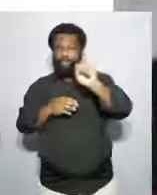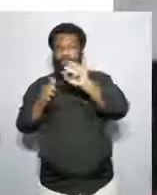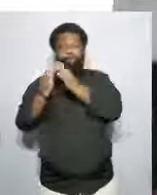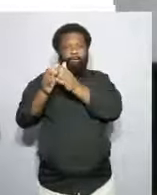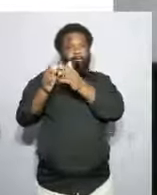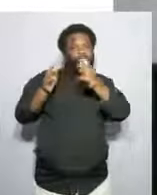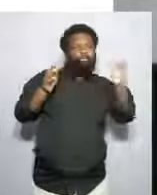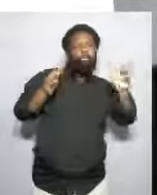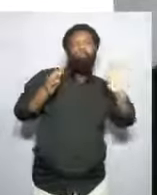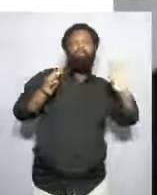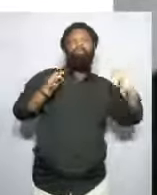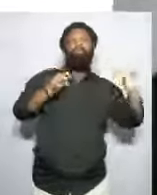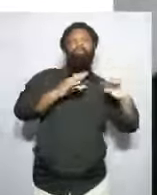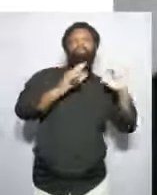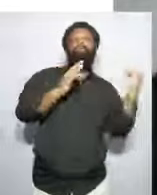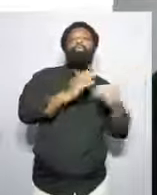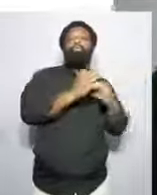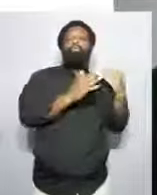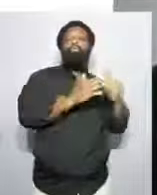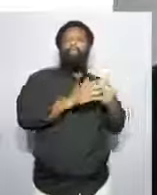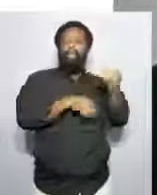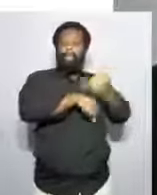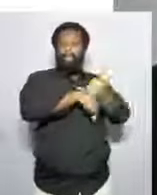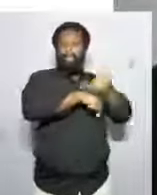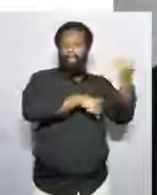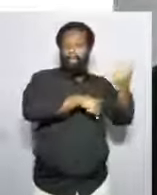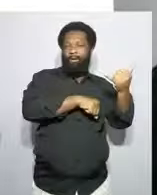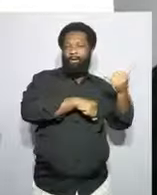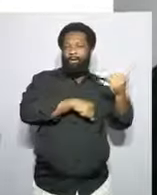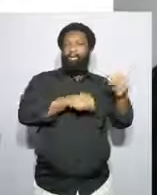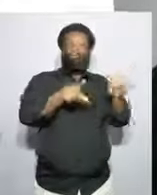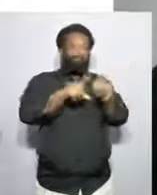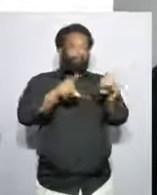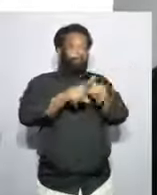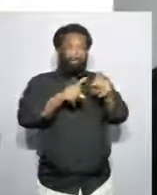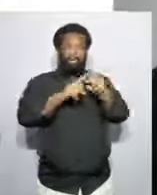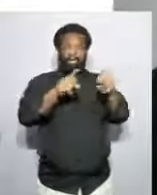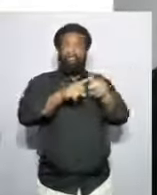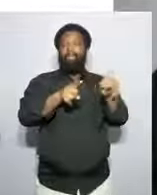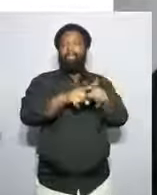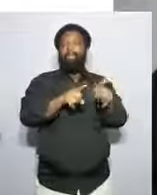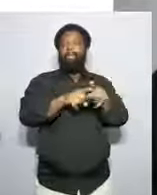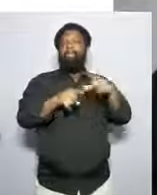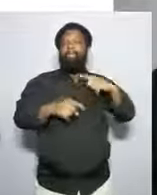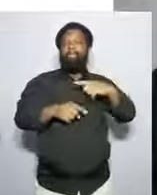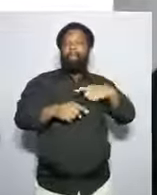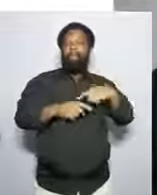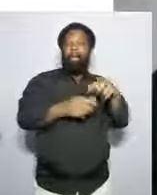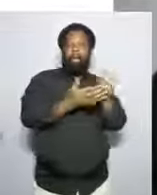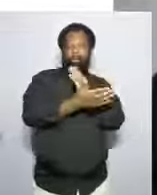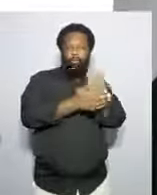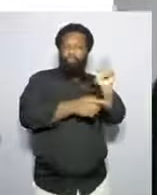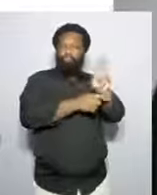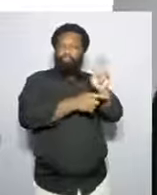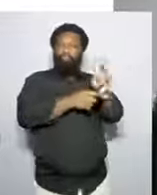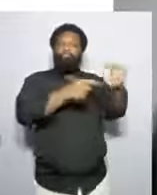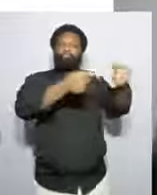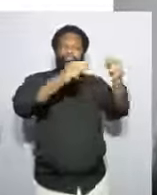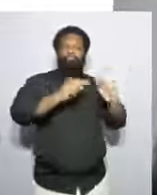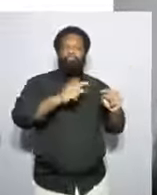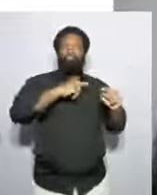cá são os metais. Além desses aqui que estão representados, também tem aqui,